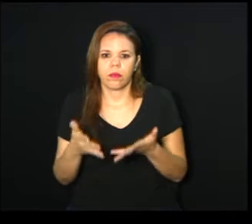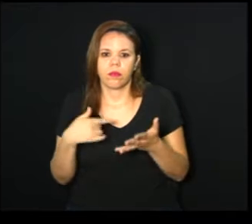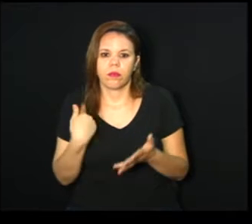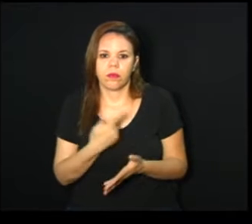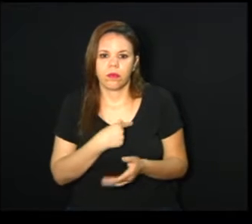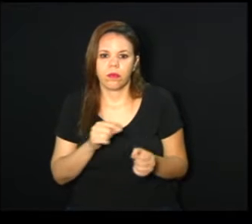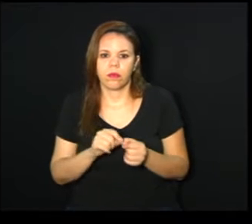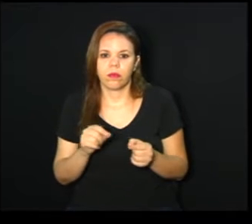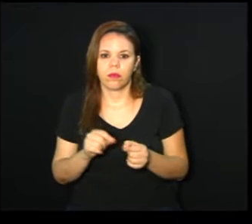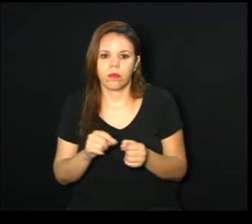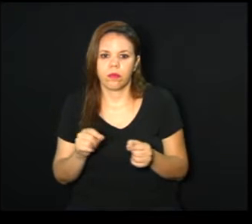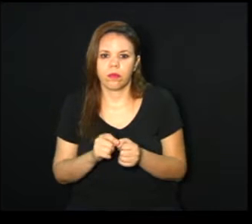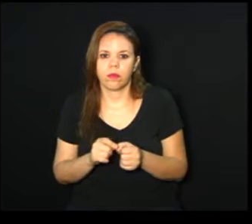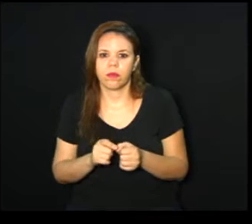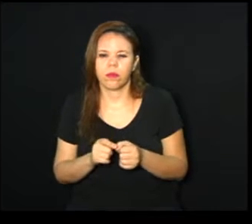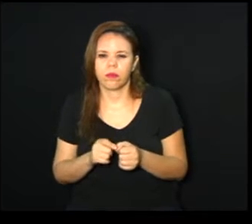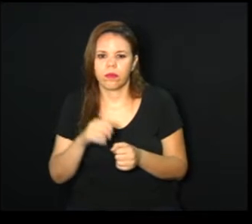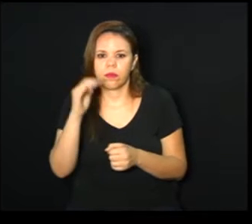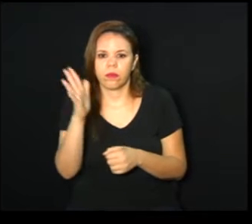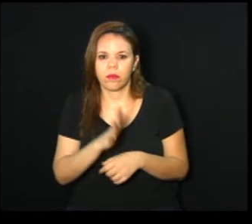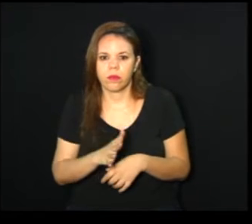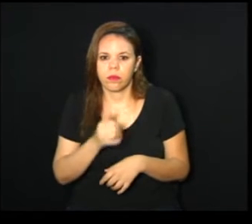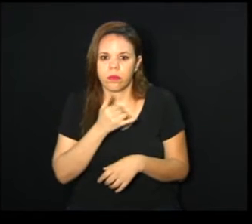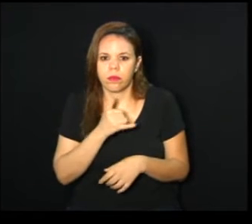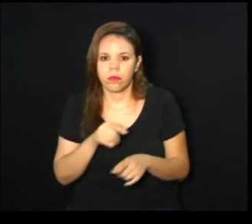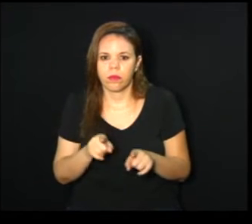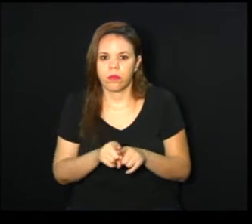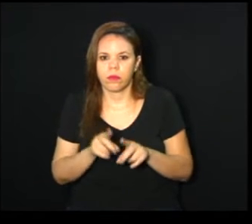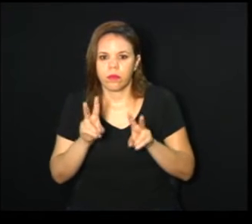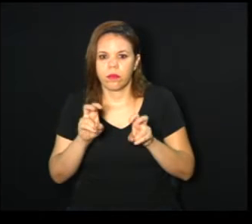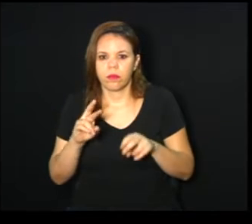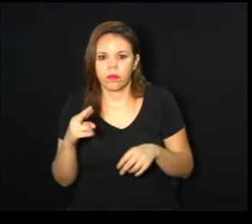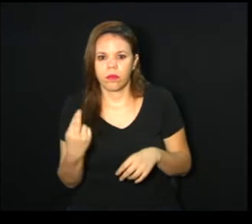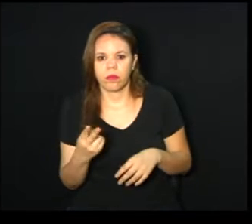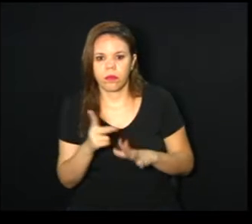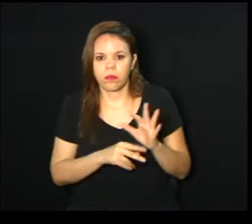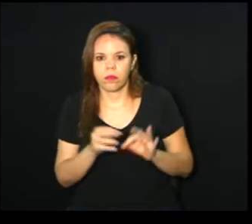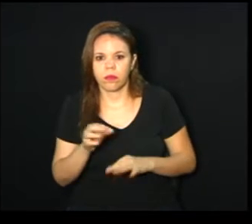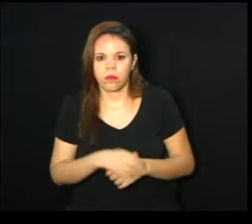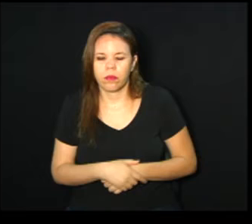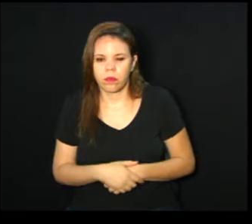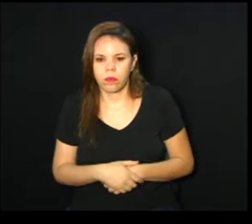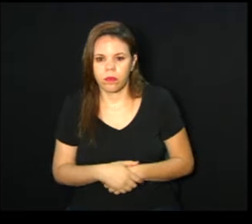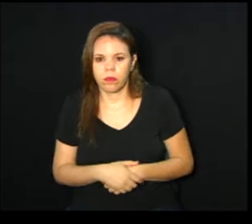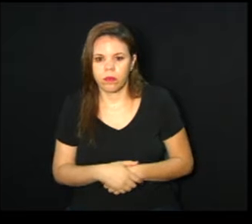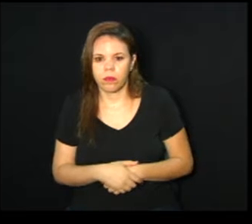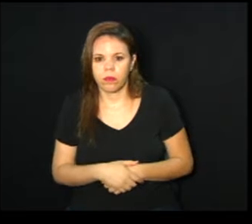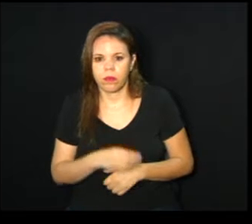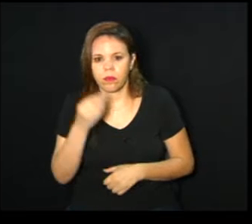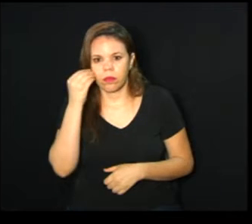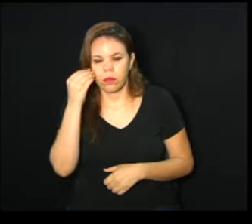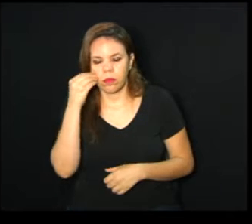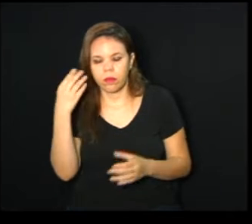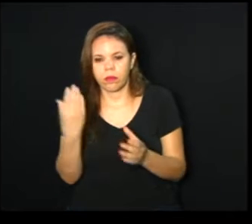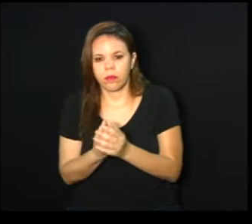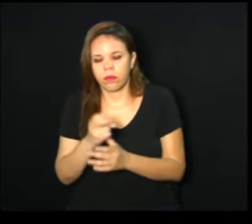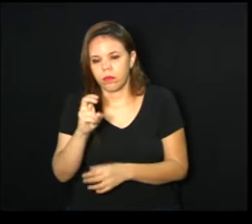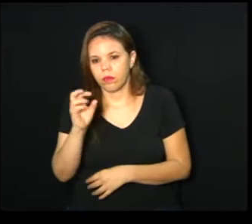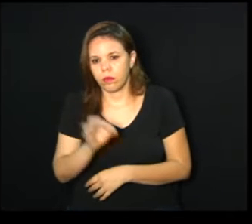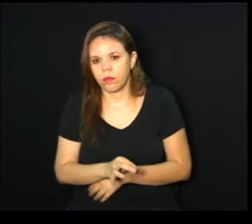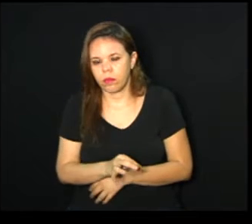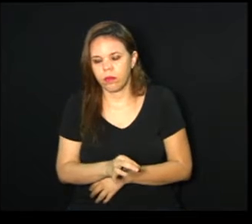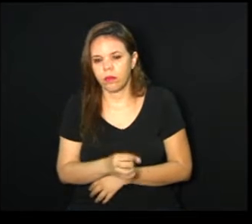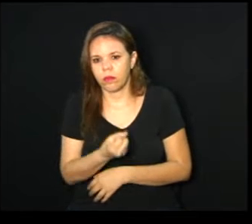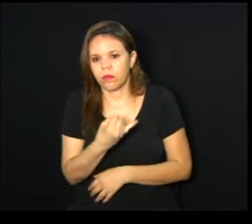fizemos para a Agência Nacional de Energia Elétrica a respeito de um resultado do projeto, que simulando uma taxa de penetração de 5% da nossa